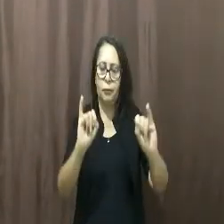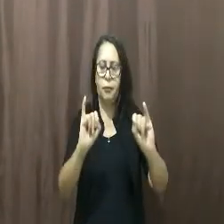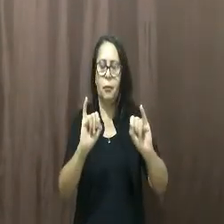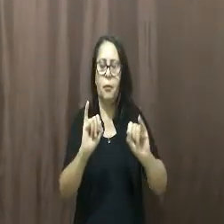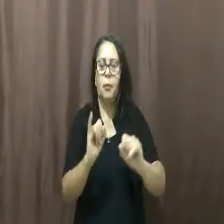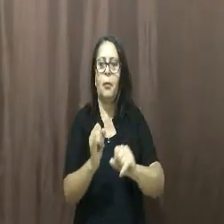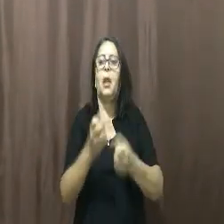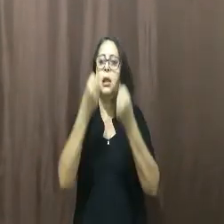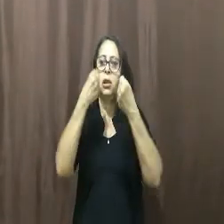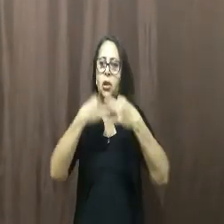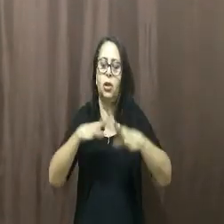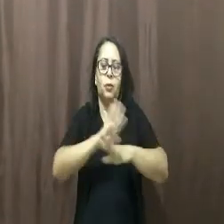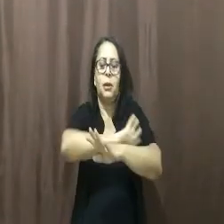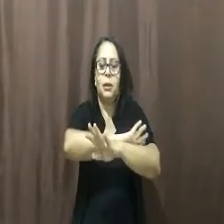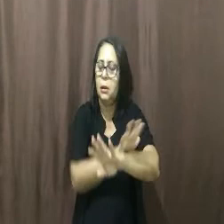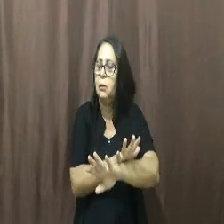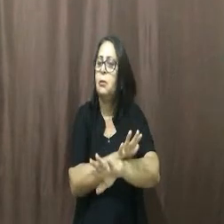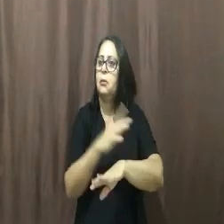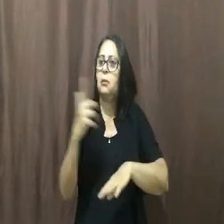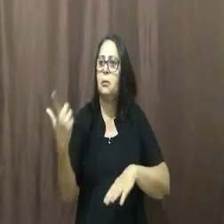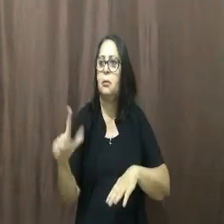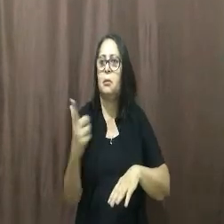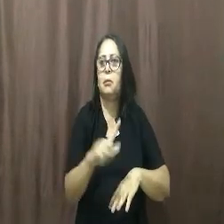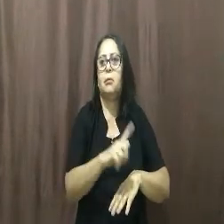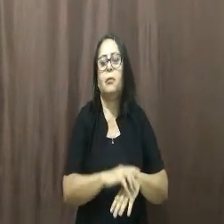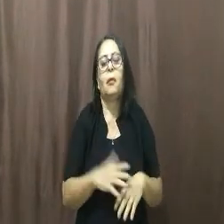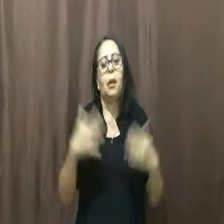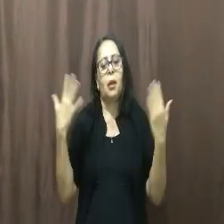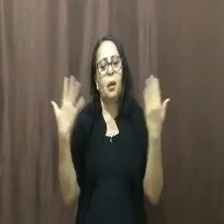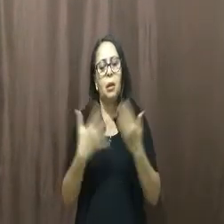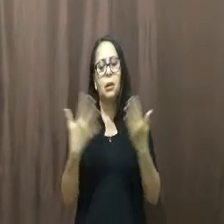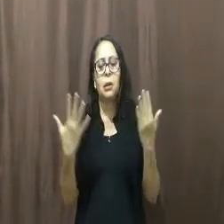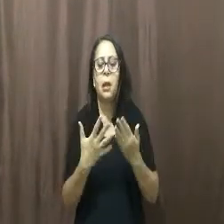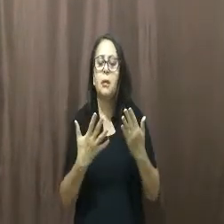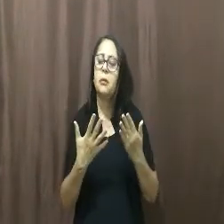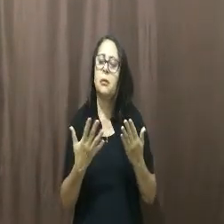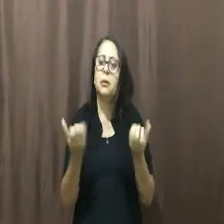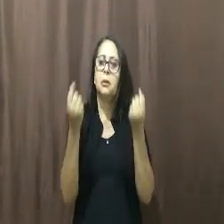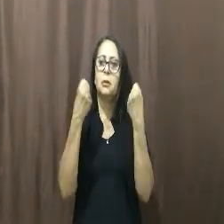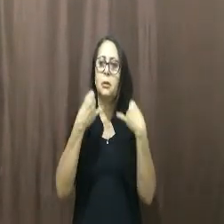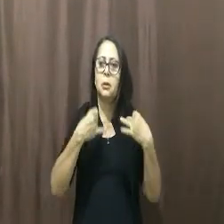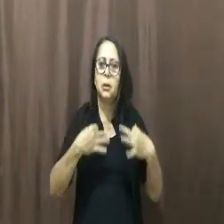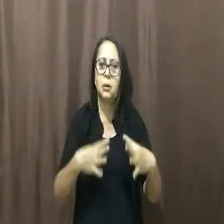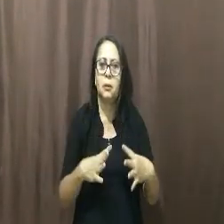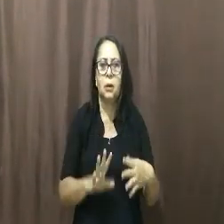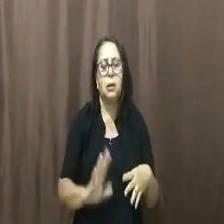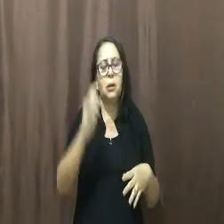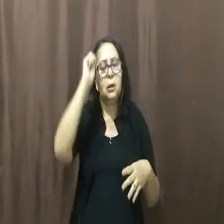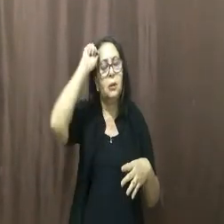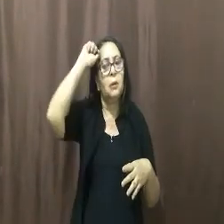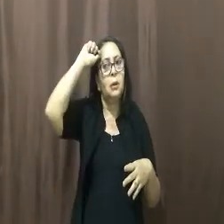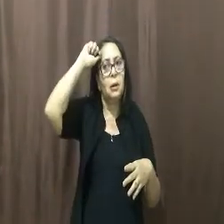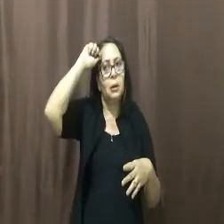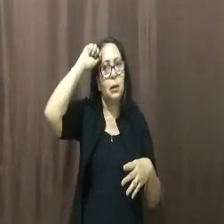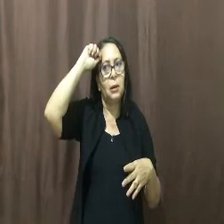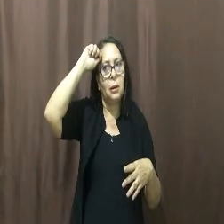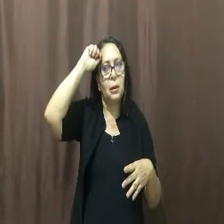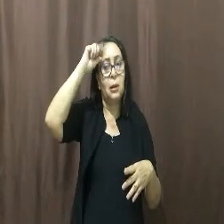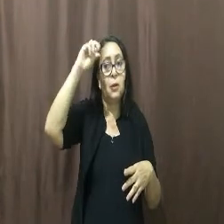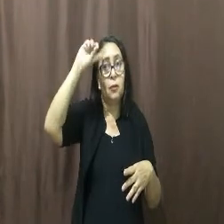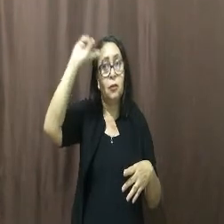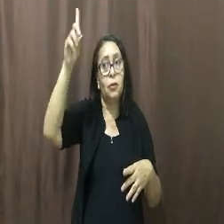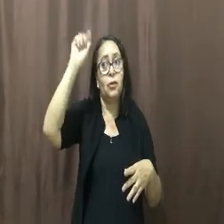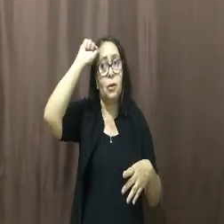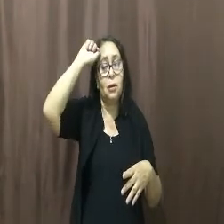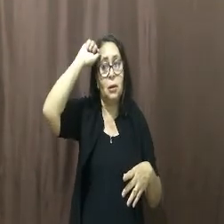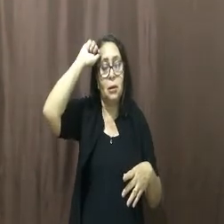negar o racismo. E agora, recentemente, falando que Dia da